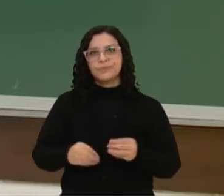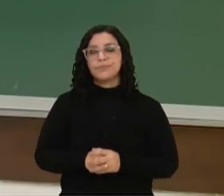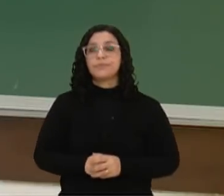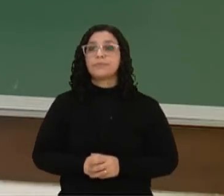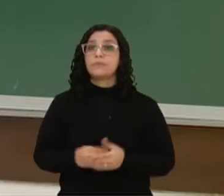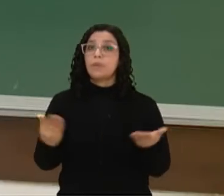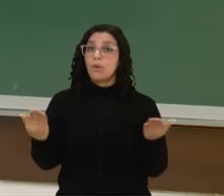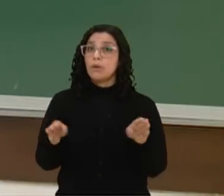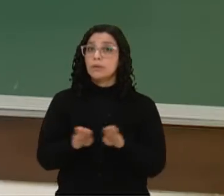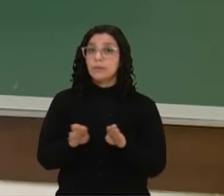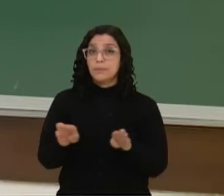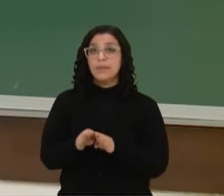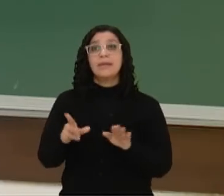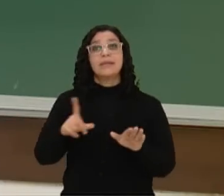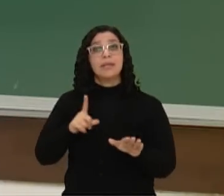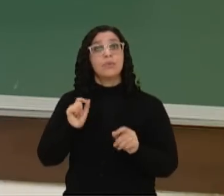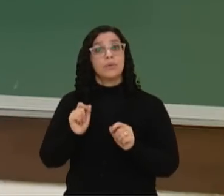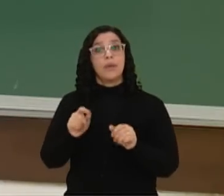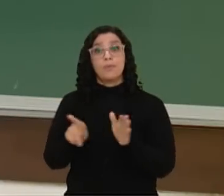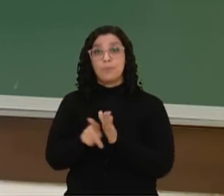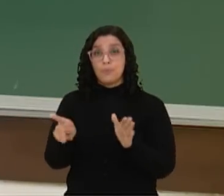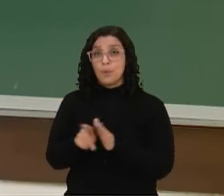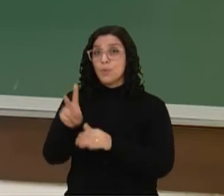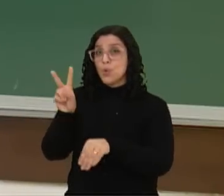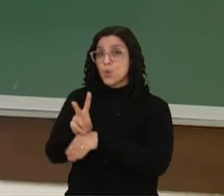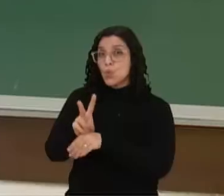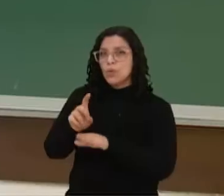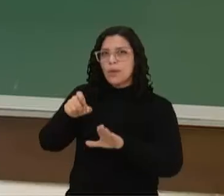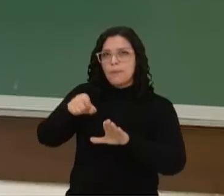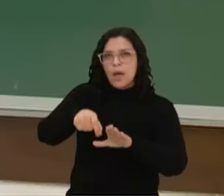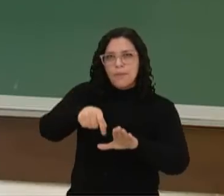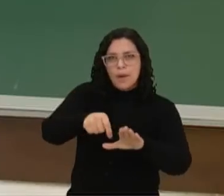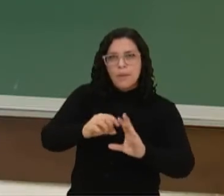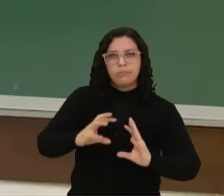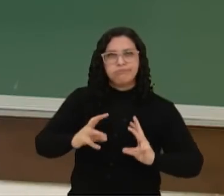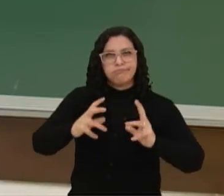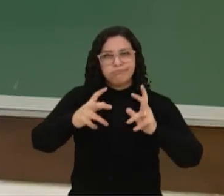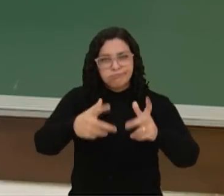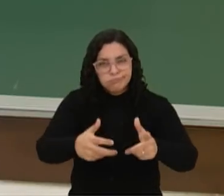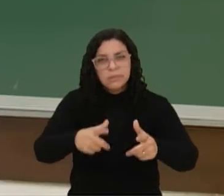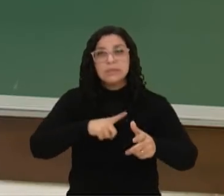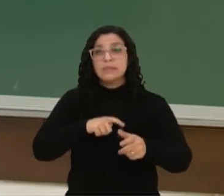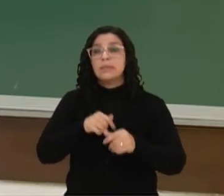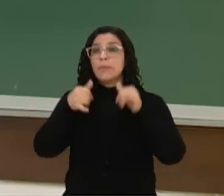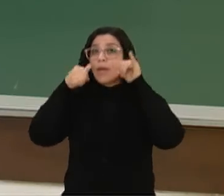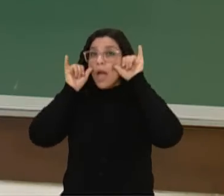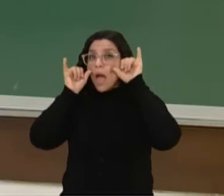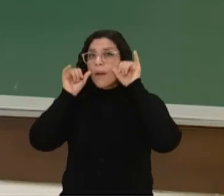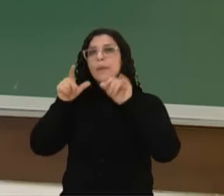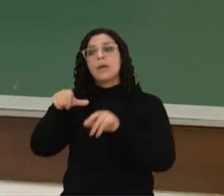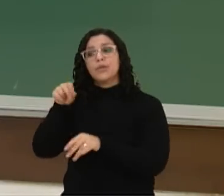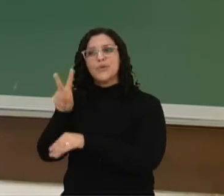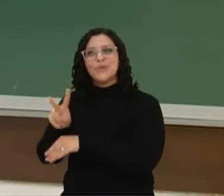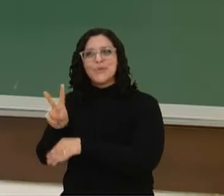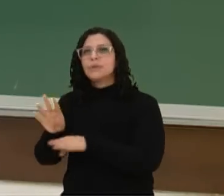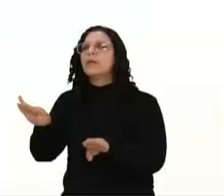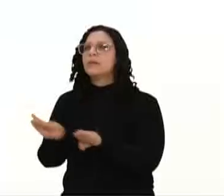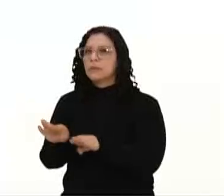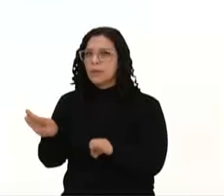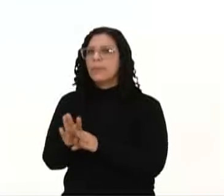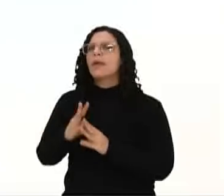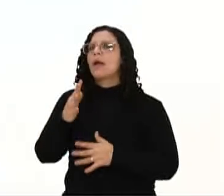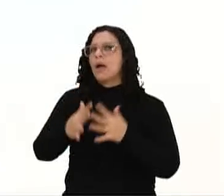né? A pecuária extensiva e a agricultura mecanizada, como soja, milho e algodão, também causam a